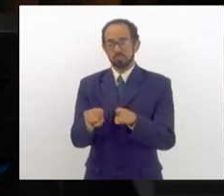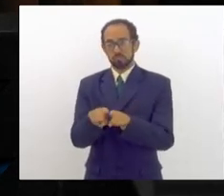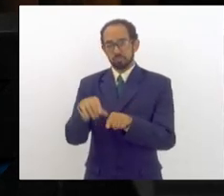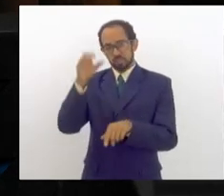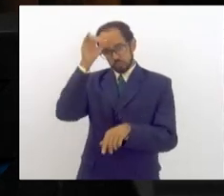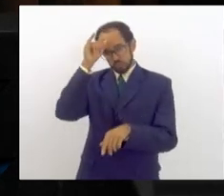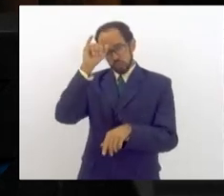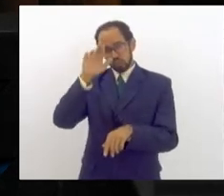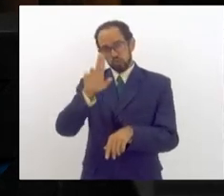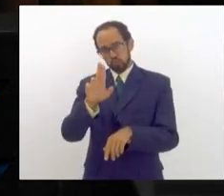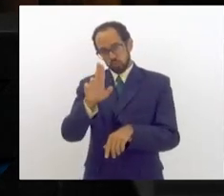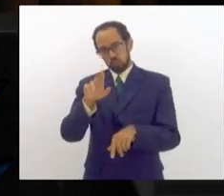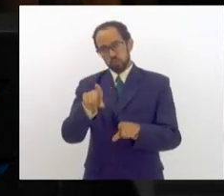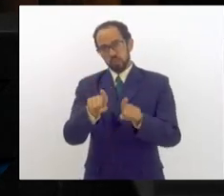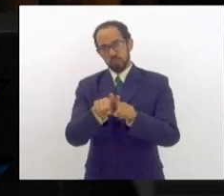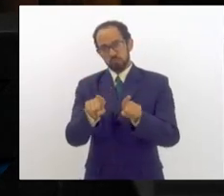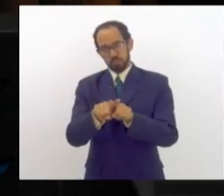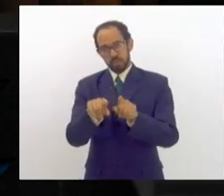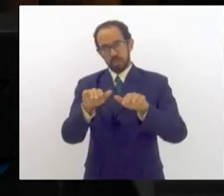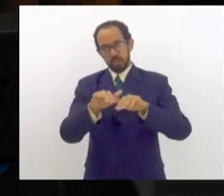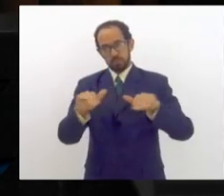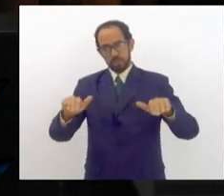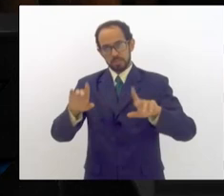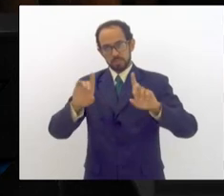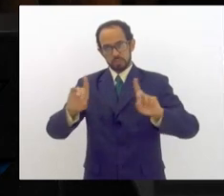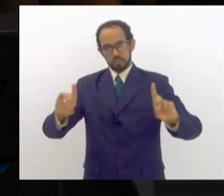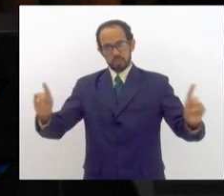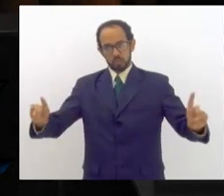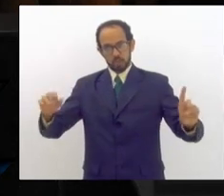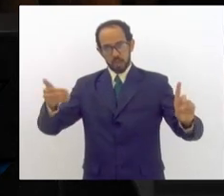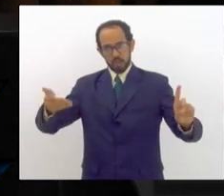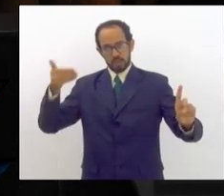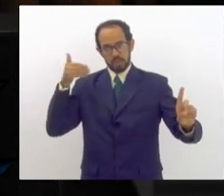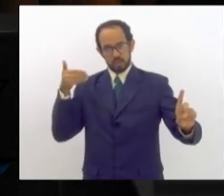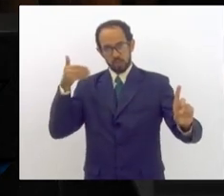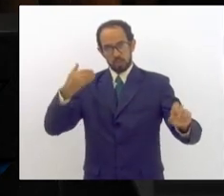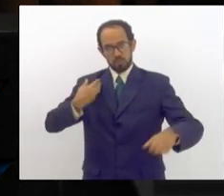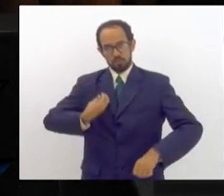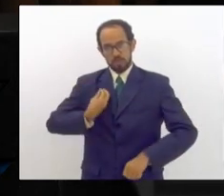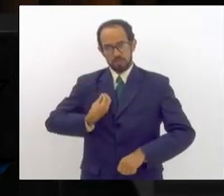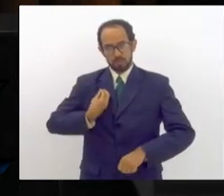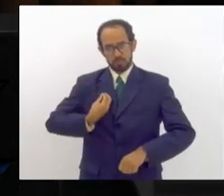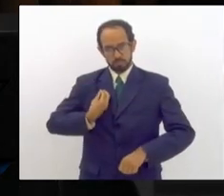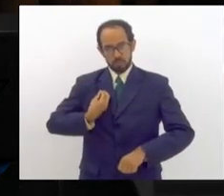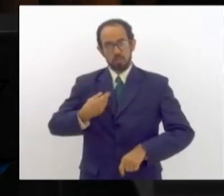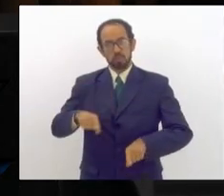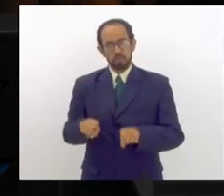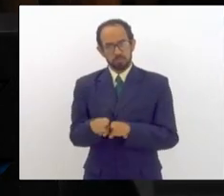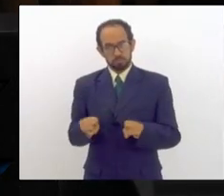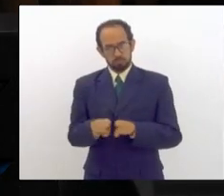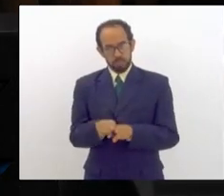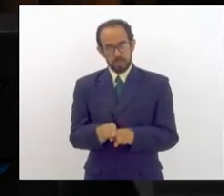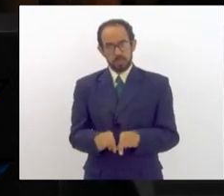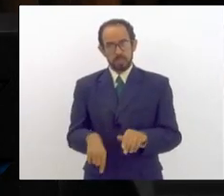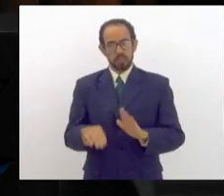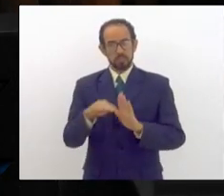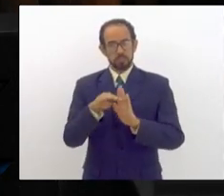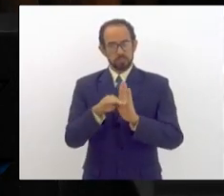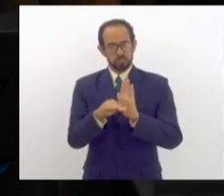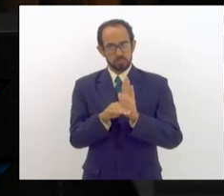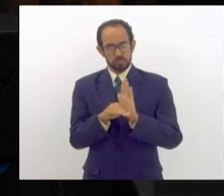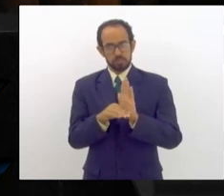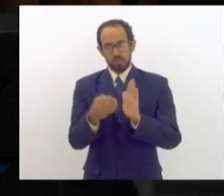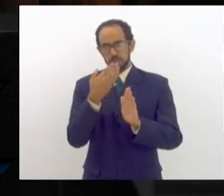era da mesa diretora anterior evidentemente participou desse procedimento de mandar implementar